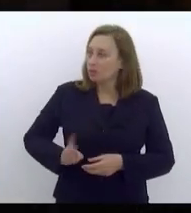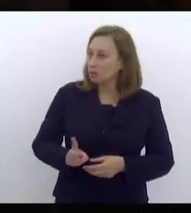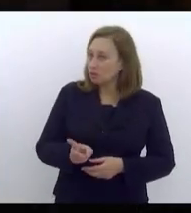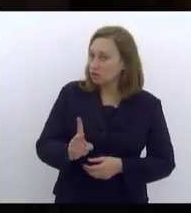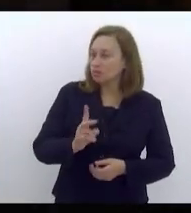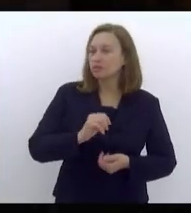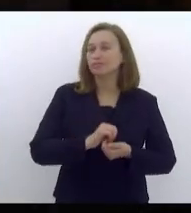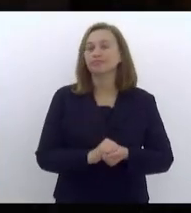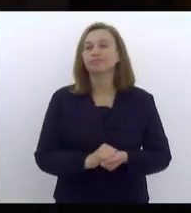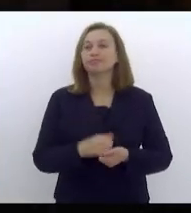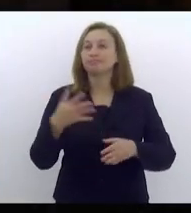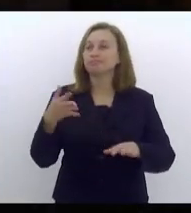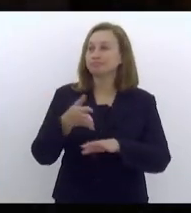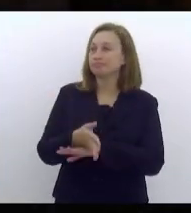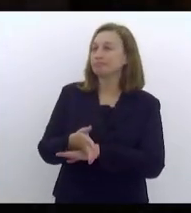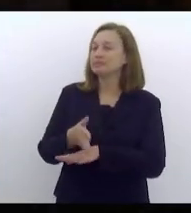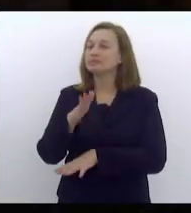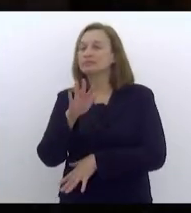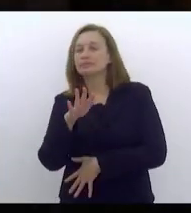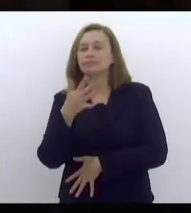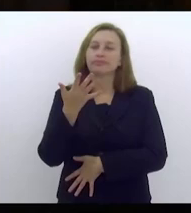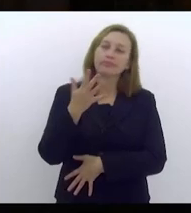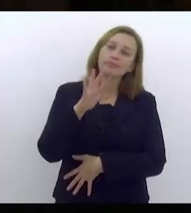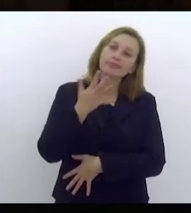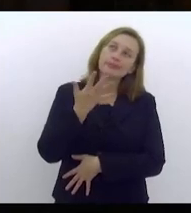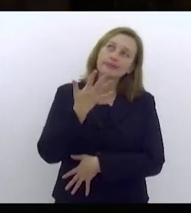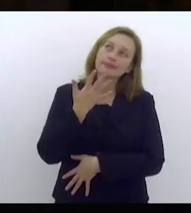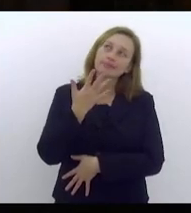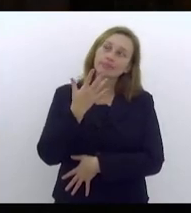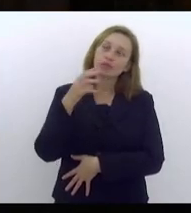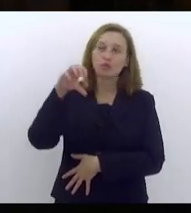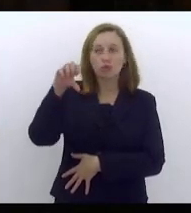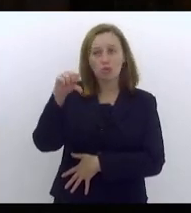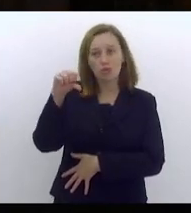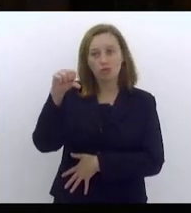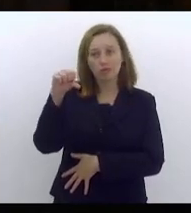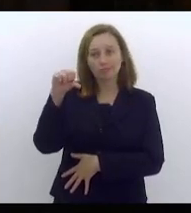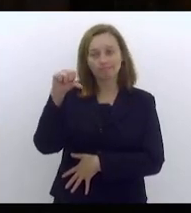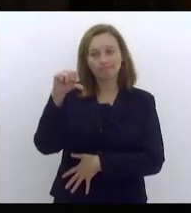lá. Cheguei lá por volta de 9 horas,